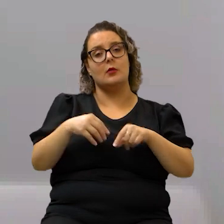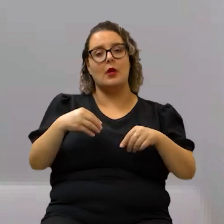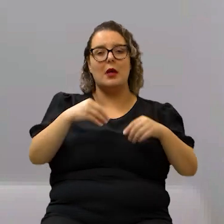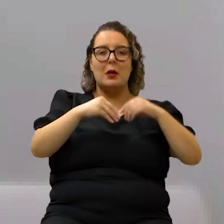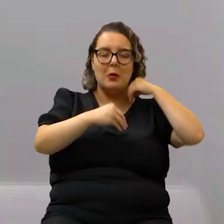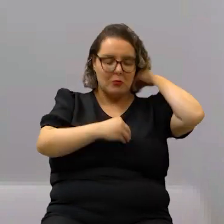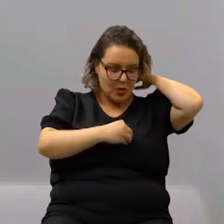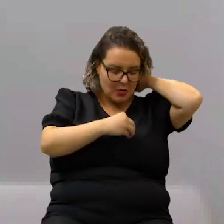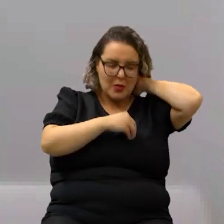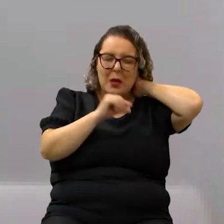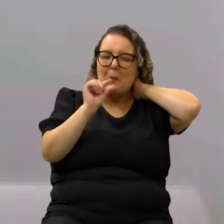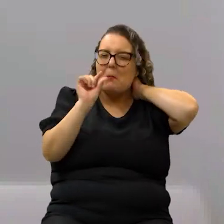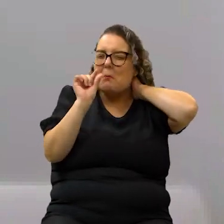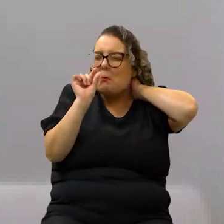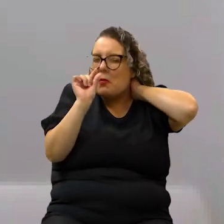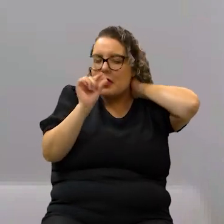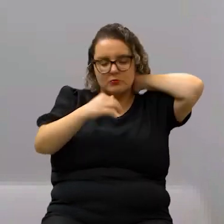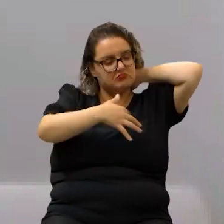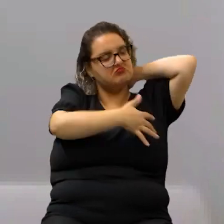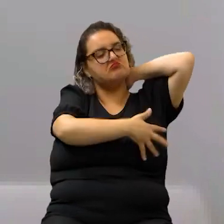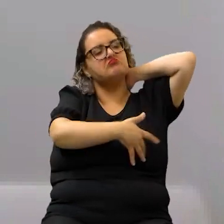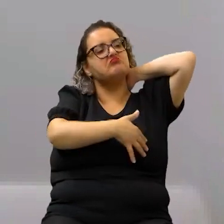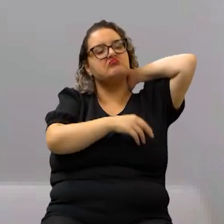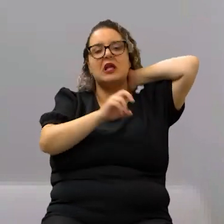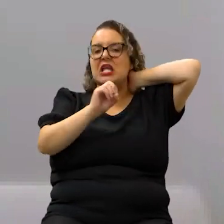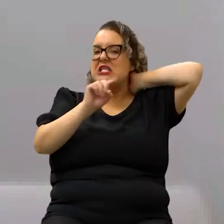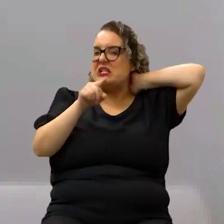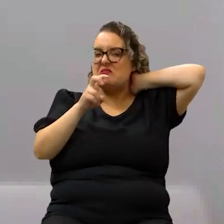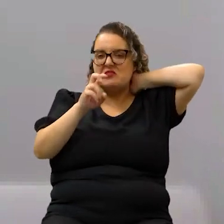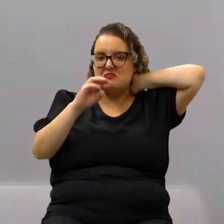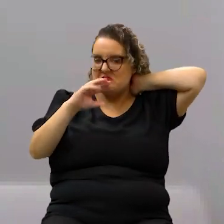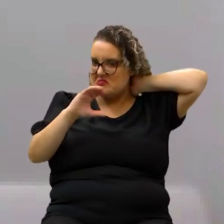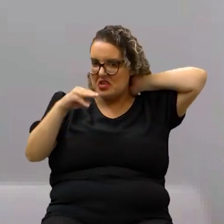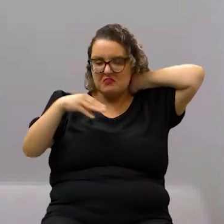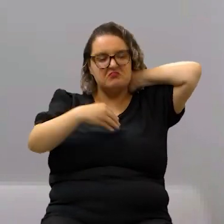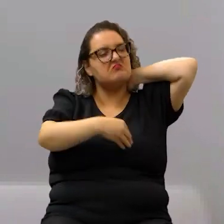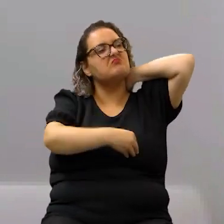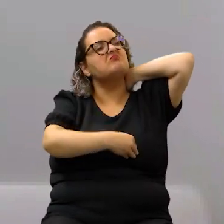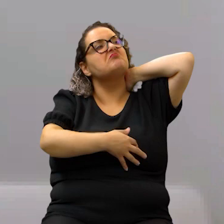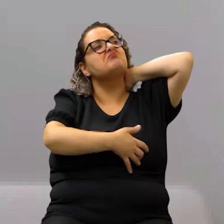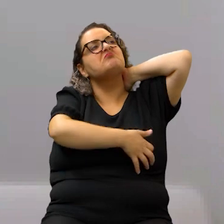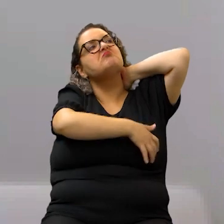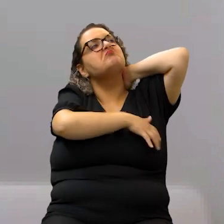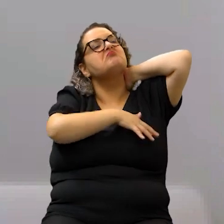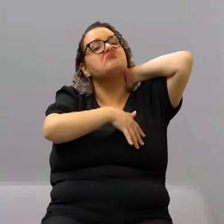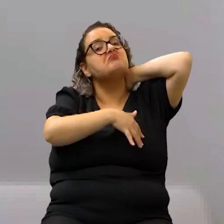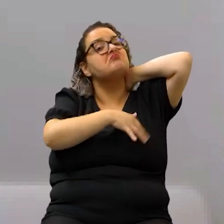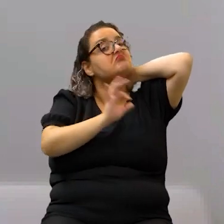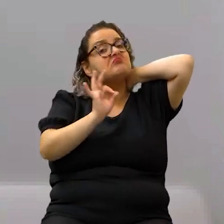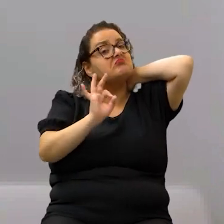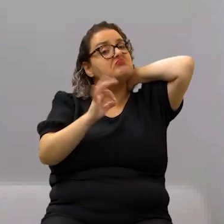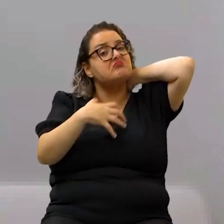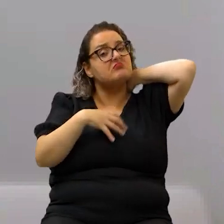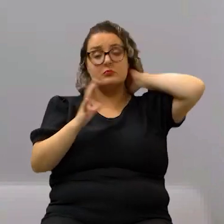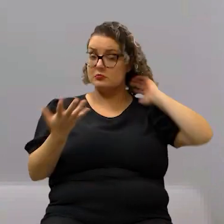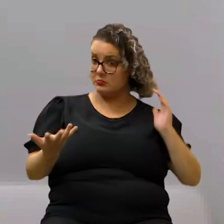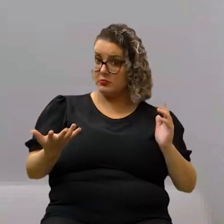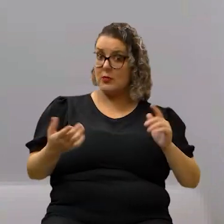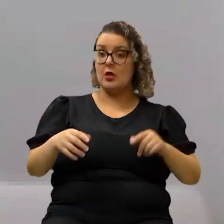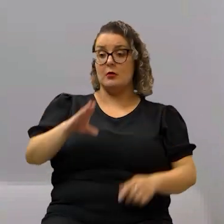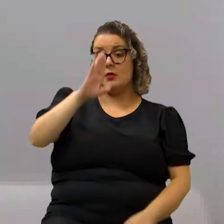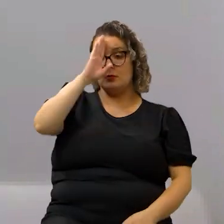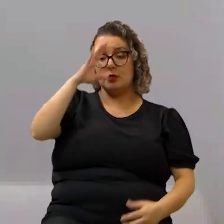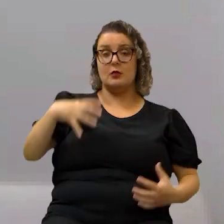muito pequenos, então nódulos de meio centímetro, menores do que 1 centímetro, principalmente nas mamas